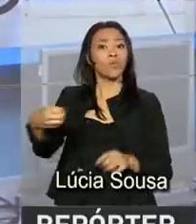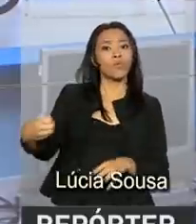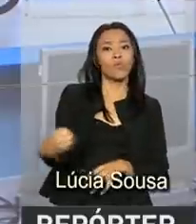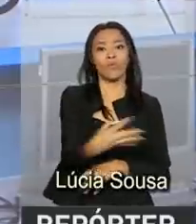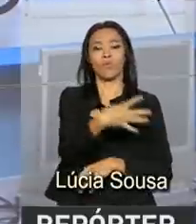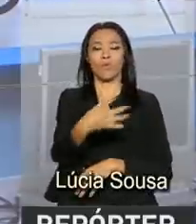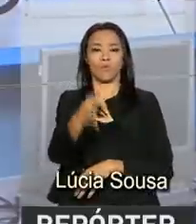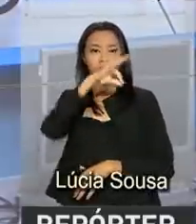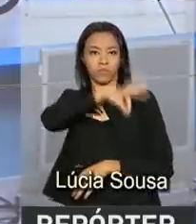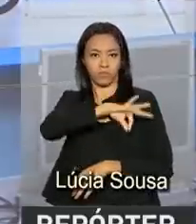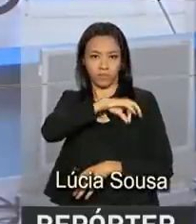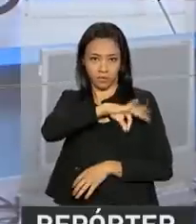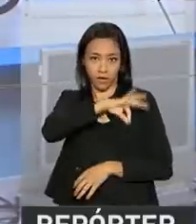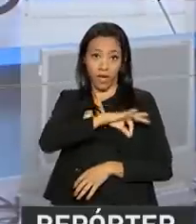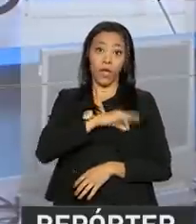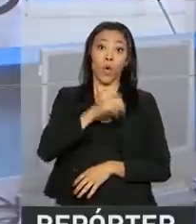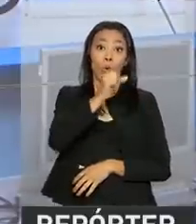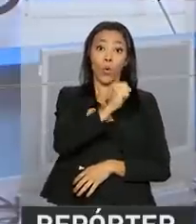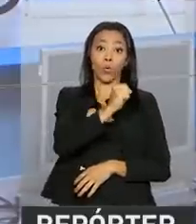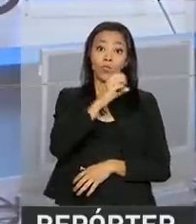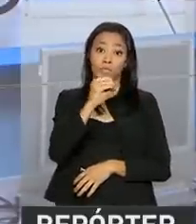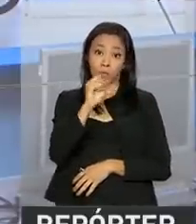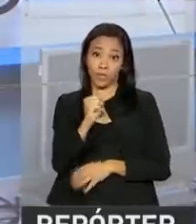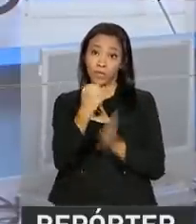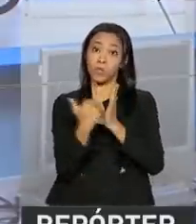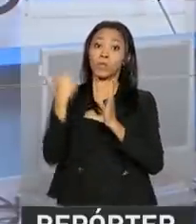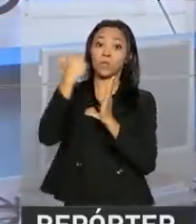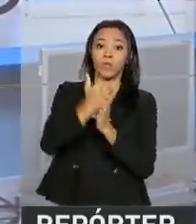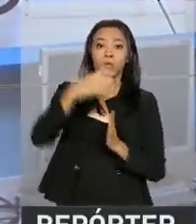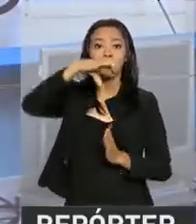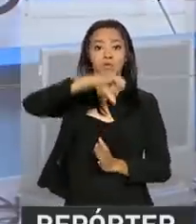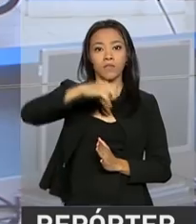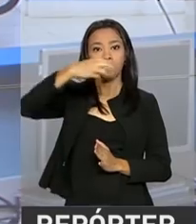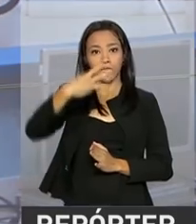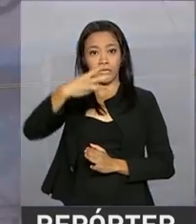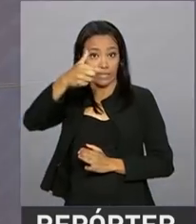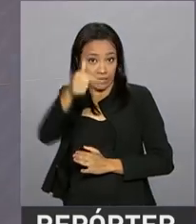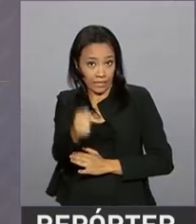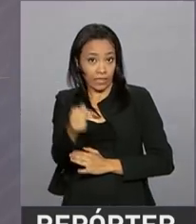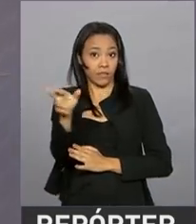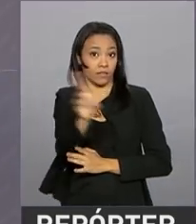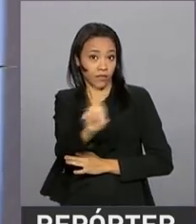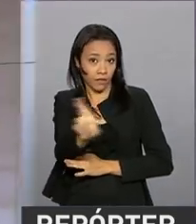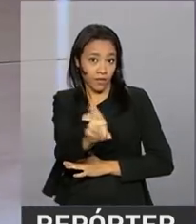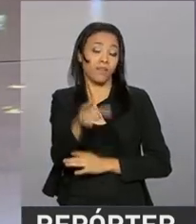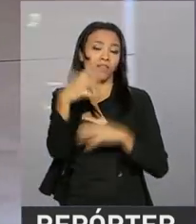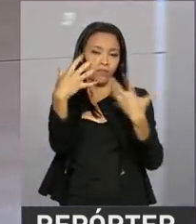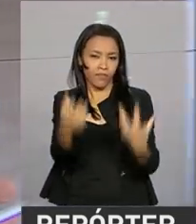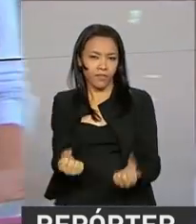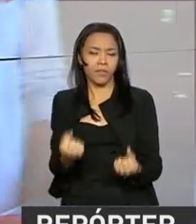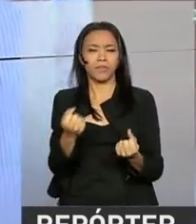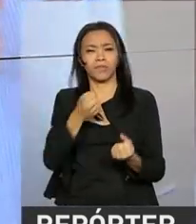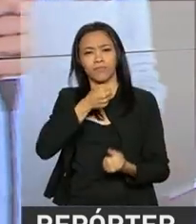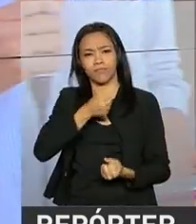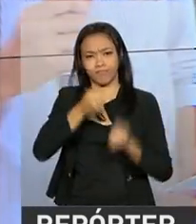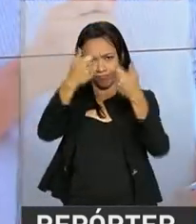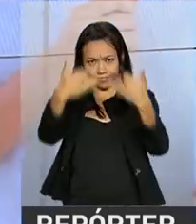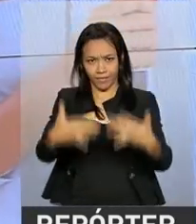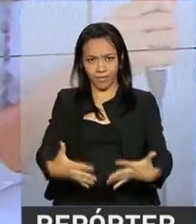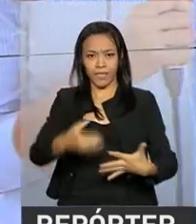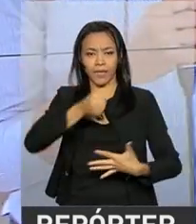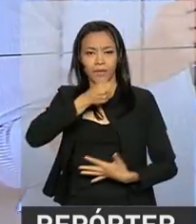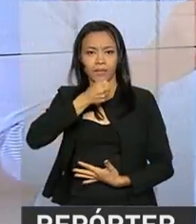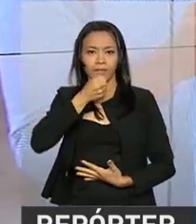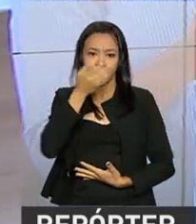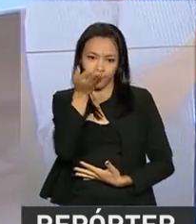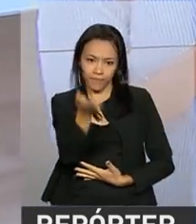O valor passou de R$ 880 para R$ 937. Vamos conversar com a repórter Paola De Orte, que tem outras informações